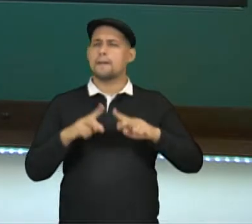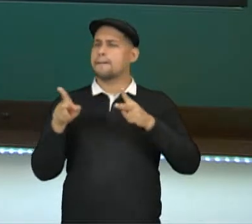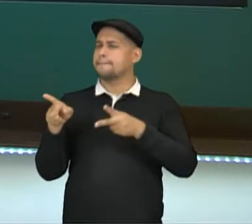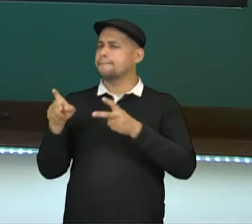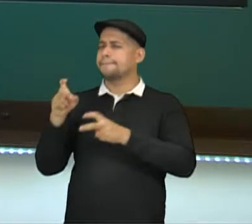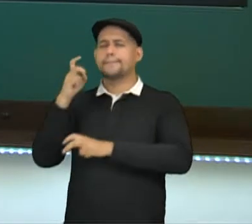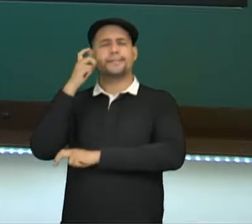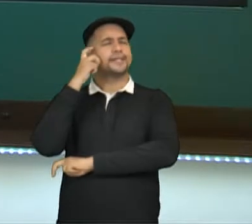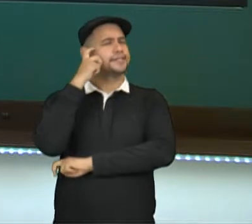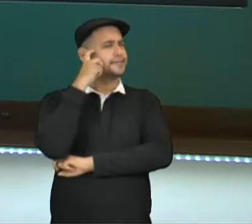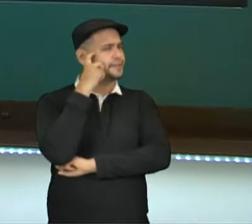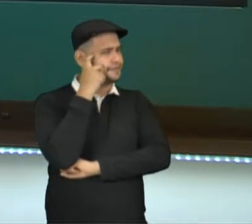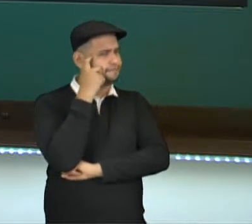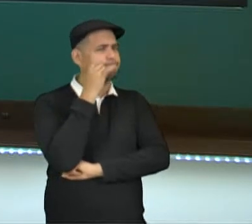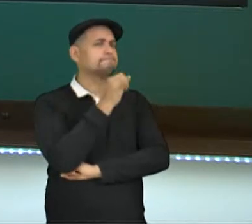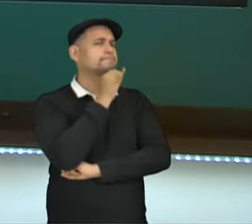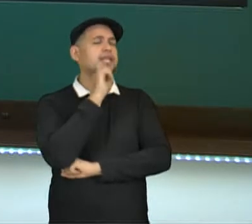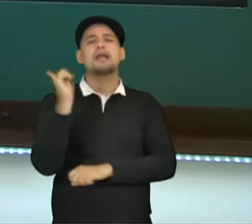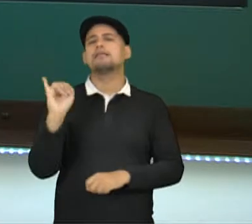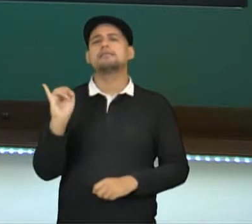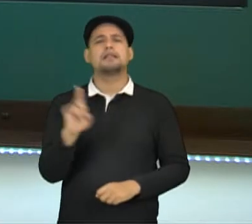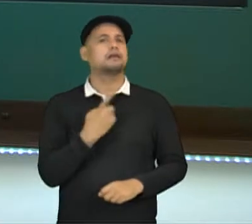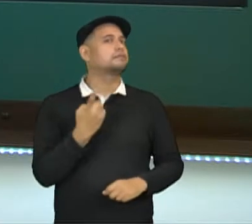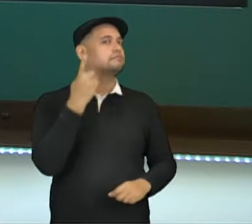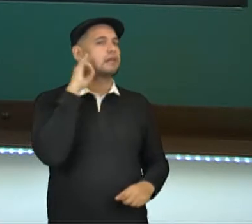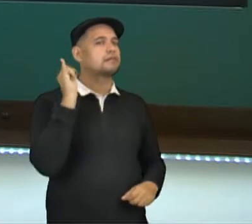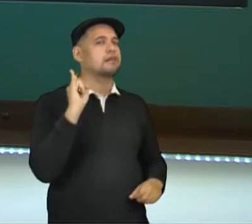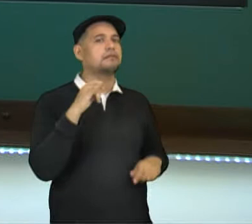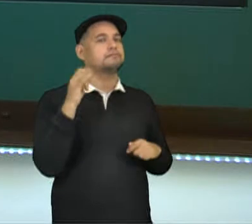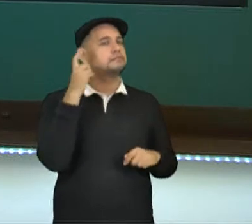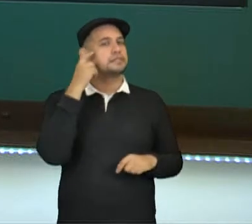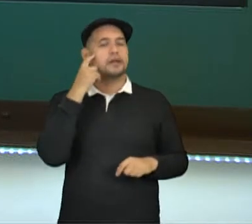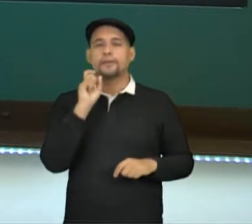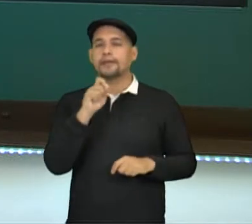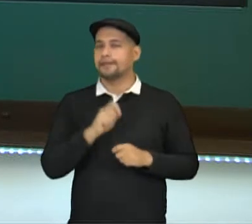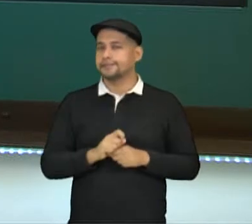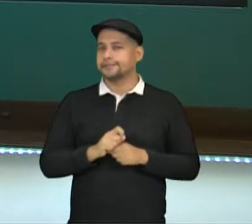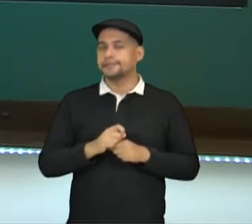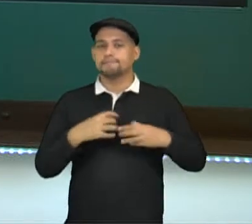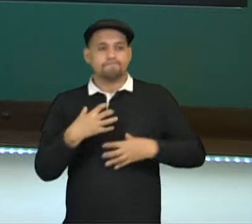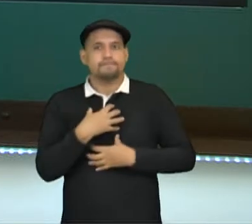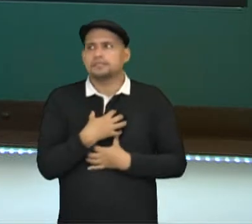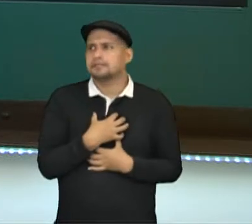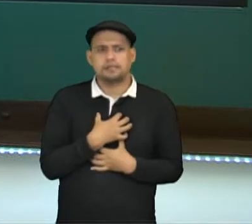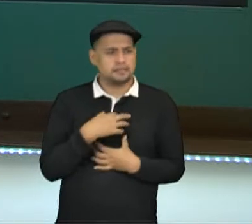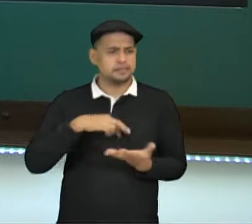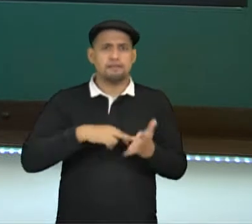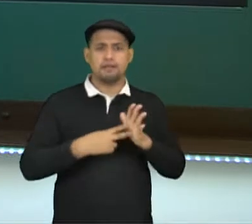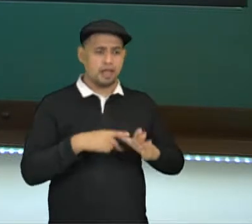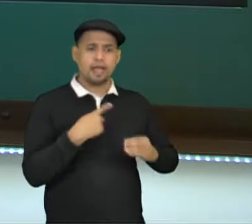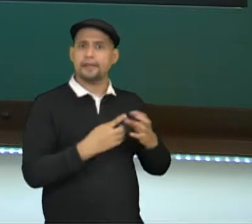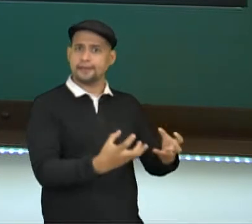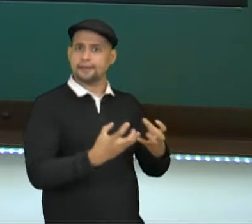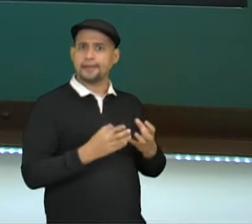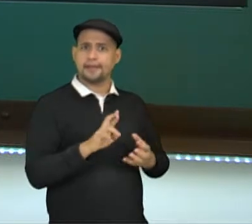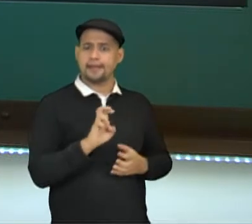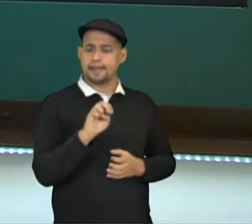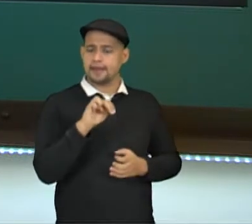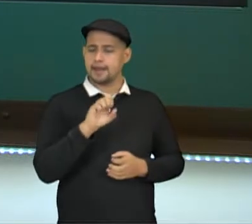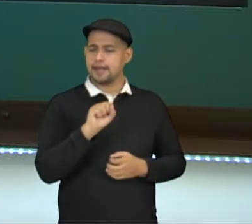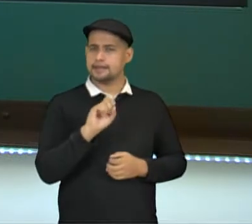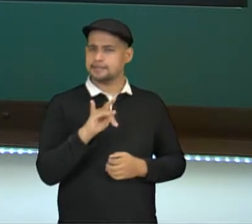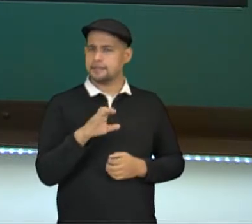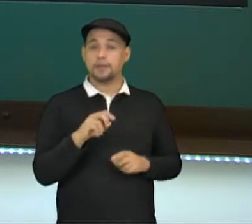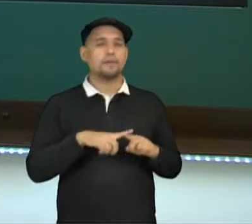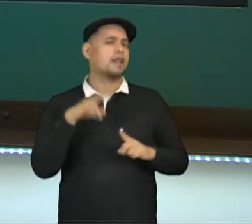cabeça. Agora pensa o seguinte, Itália. Quando a gente pensa em Itália, o que a gente vai pensar? A gente vai pensar em Roma e Florença. São exatamente as capitais da vanguarda renascentista. Lembrando vocês